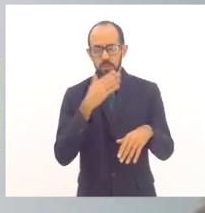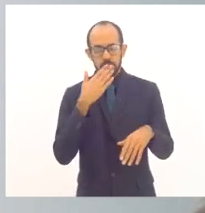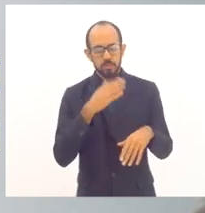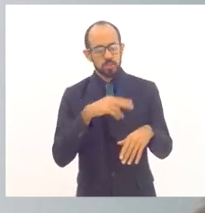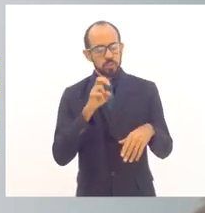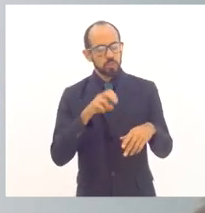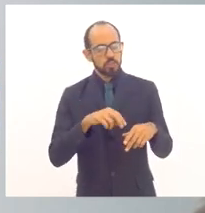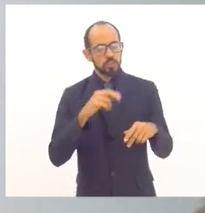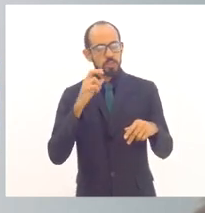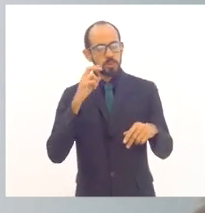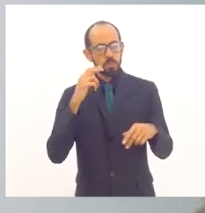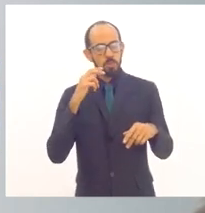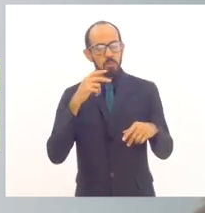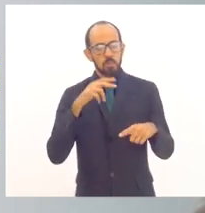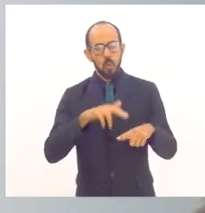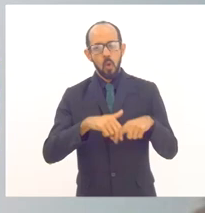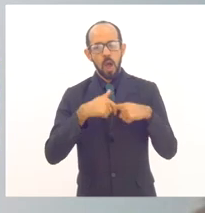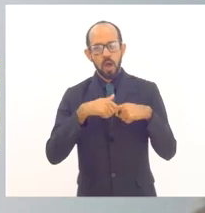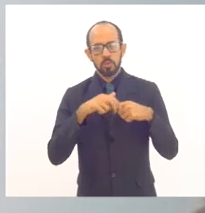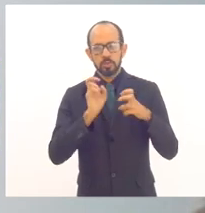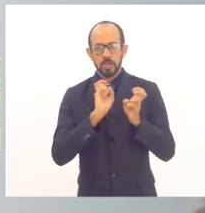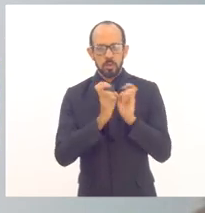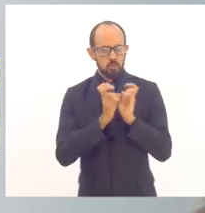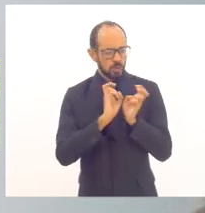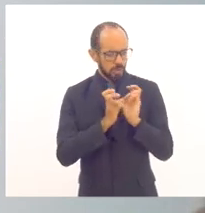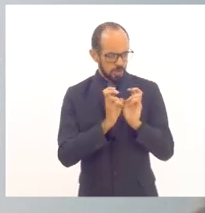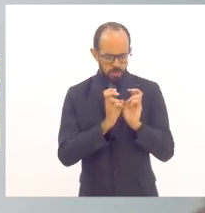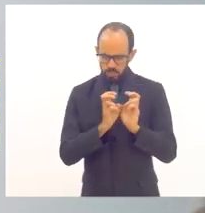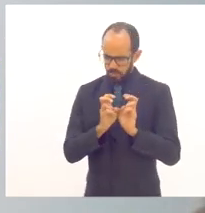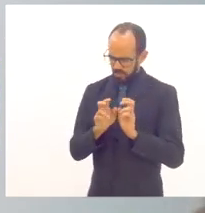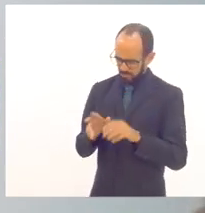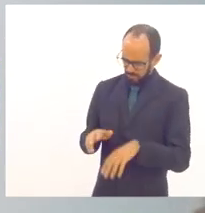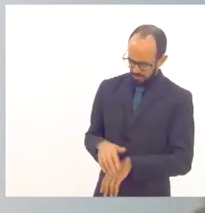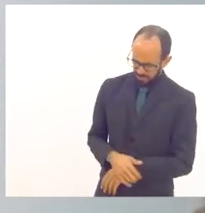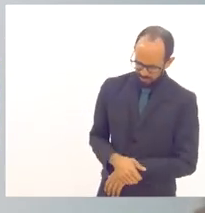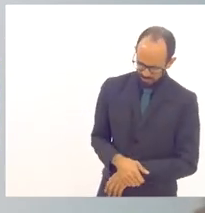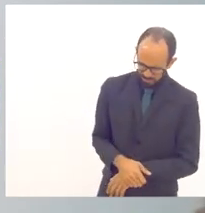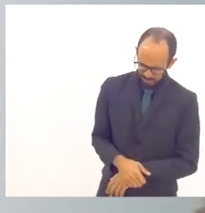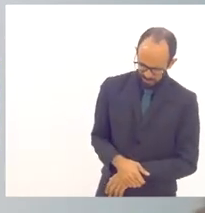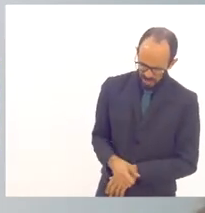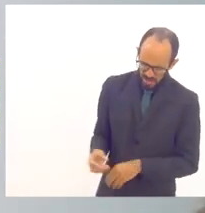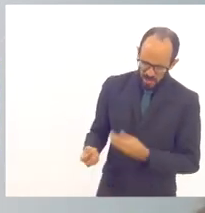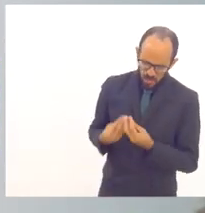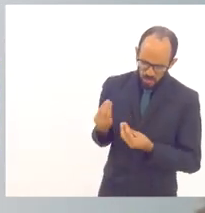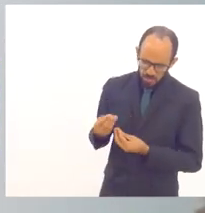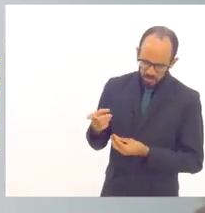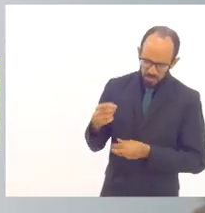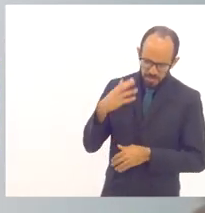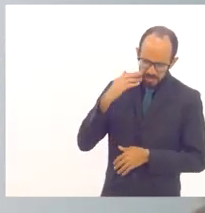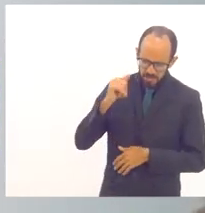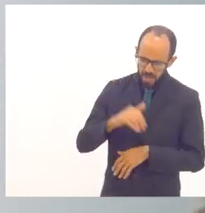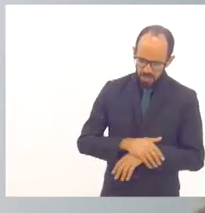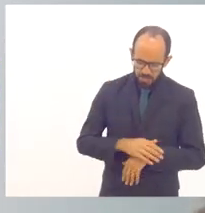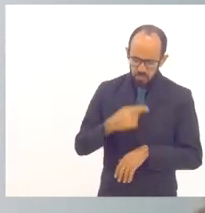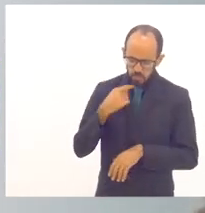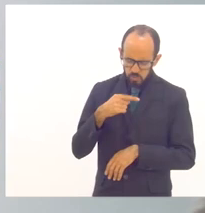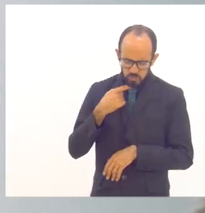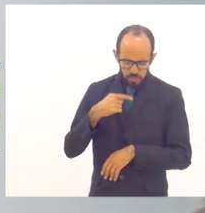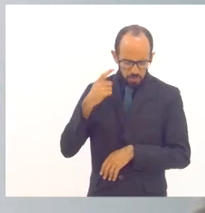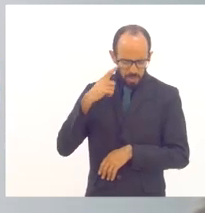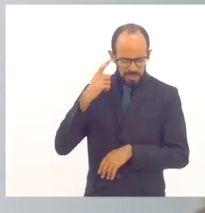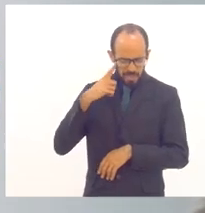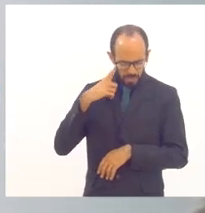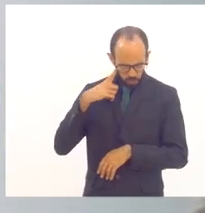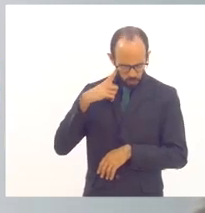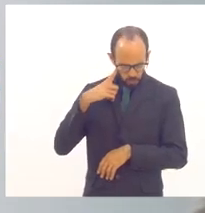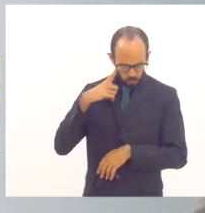capoeira. Aí eu olhei para o cara assim e falei: caramba, como é que ele está sabendo disso, né? Aí o que aconteceu?